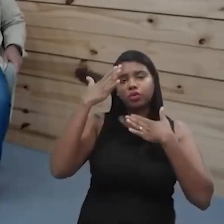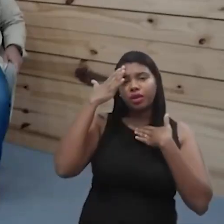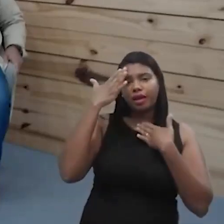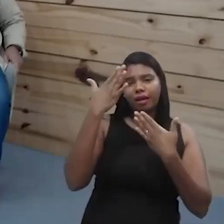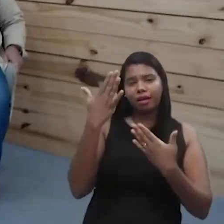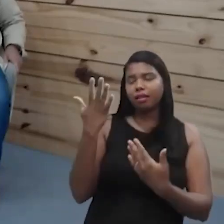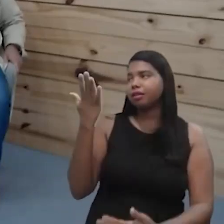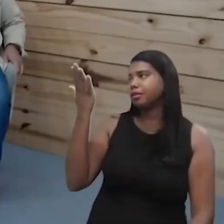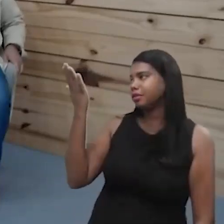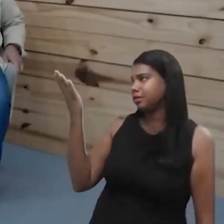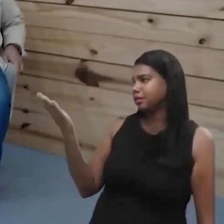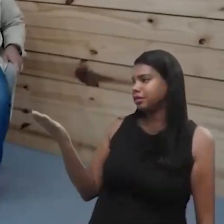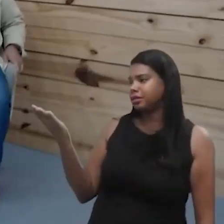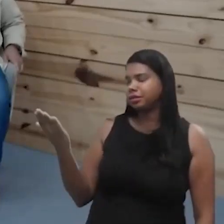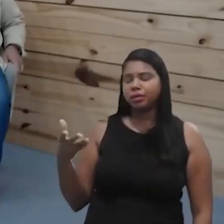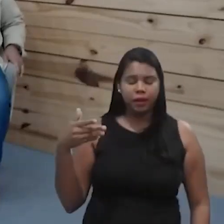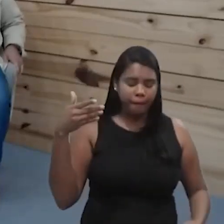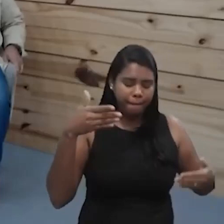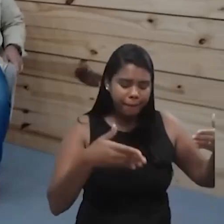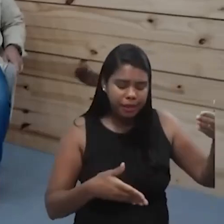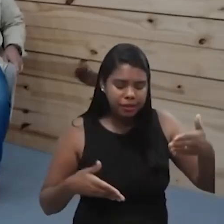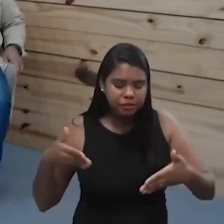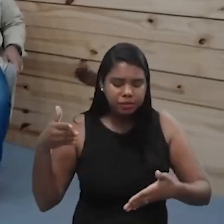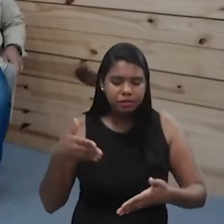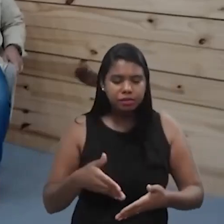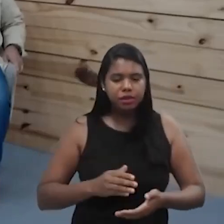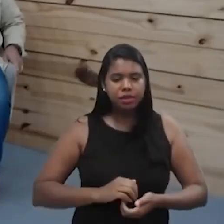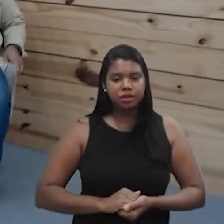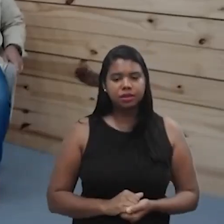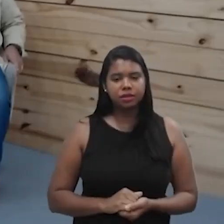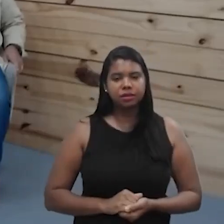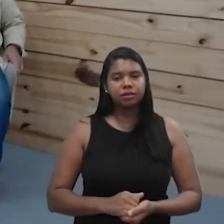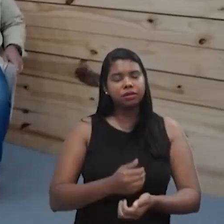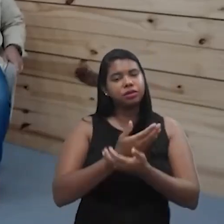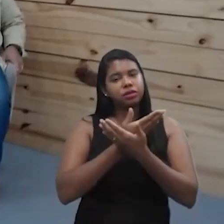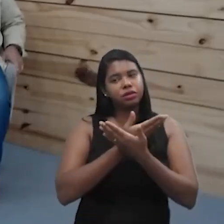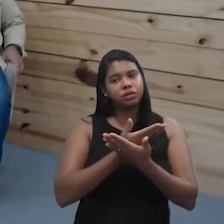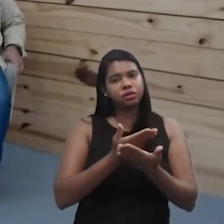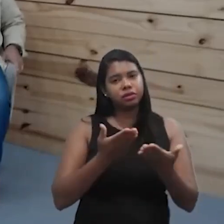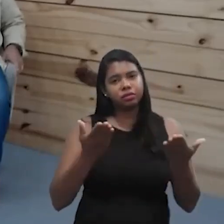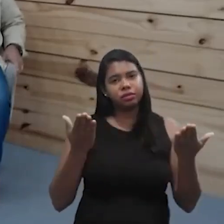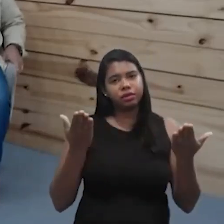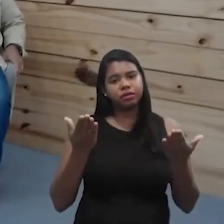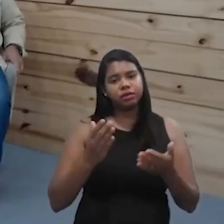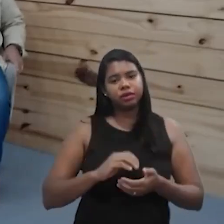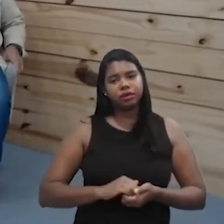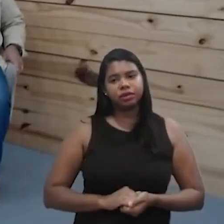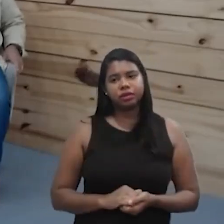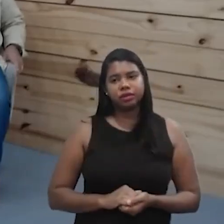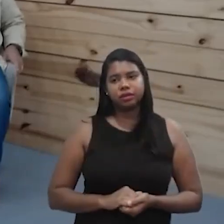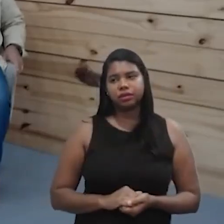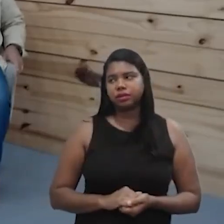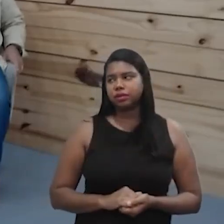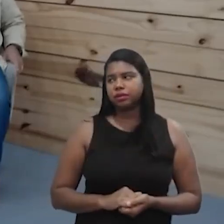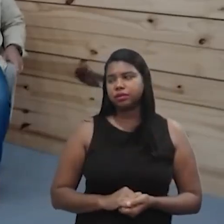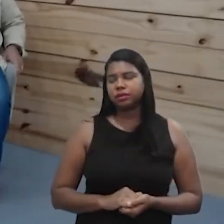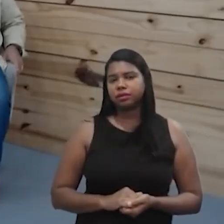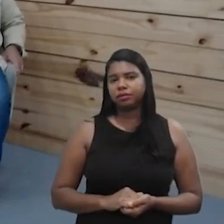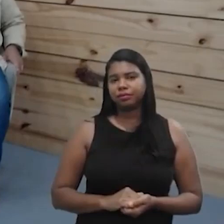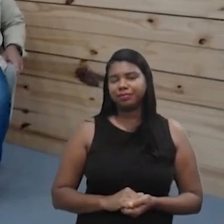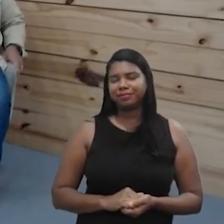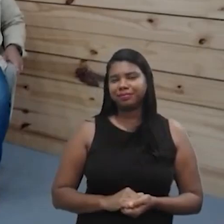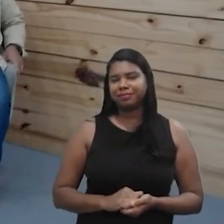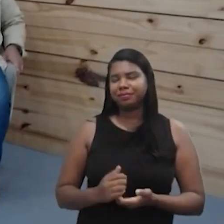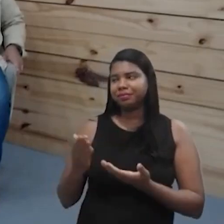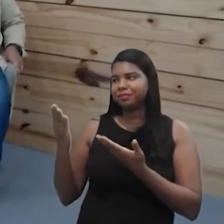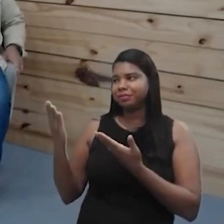ao senhor pela participação. Obrigado. E queria deixar aí aberto para o senhor também fazer suas considerações pessoais